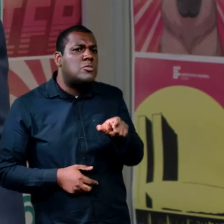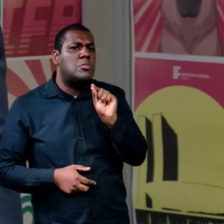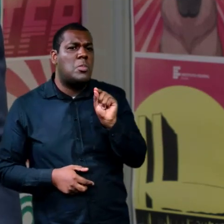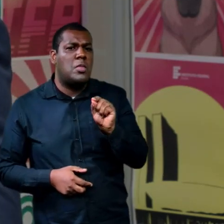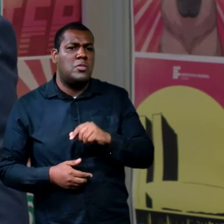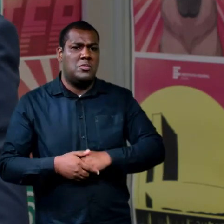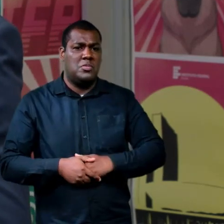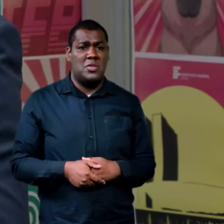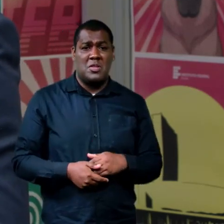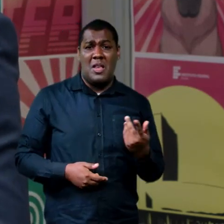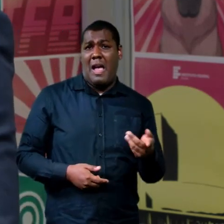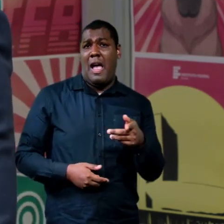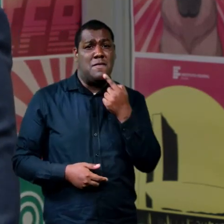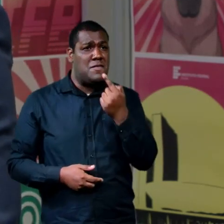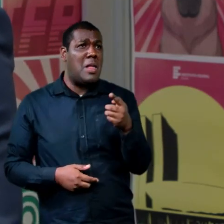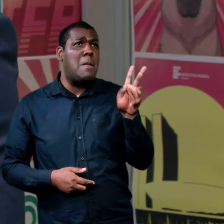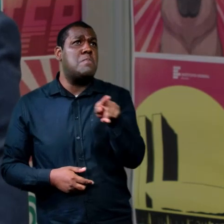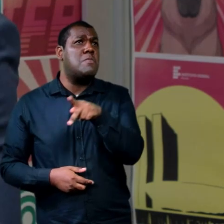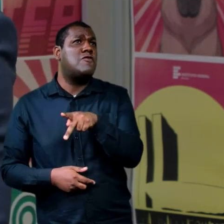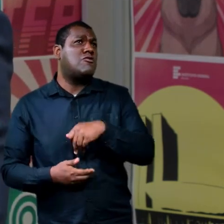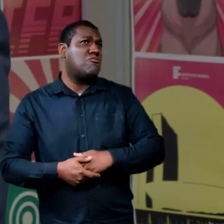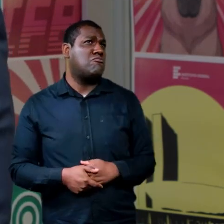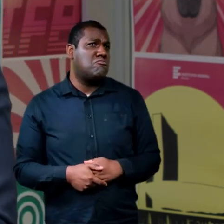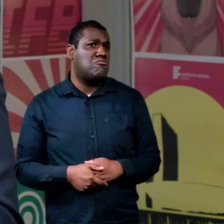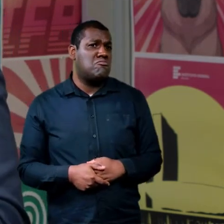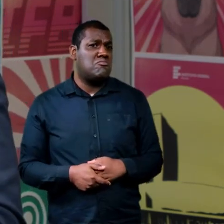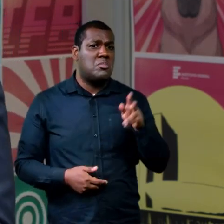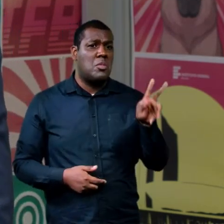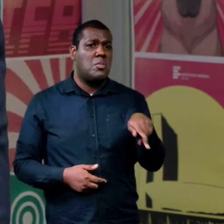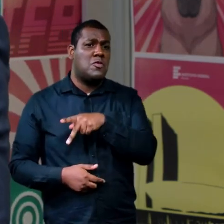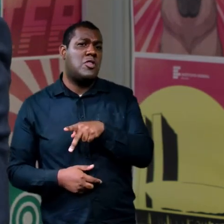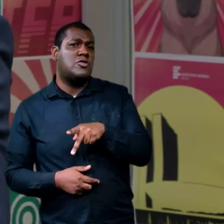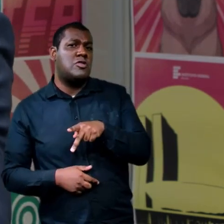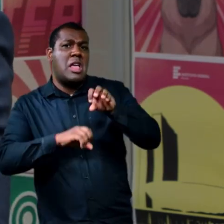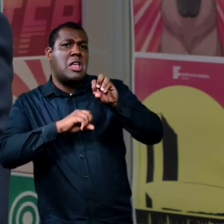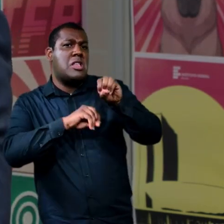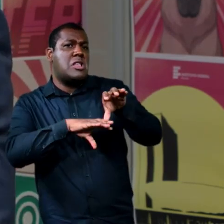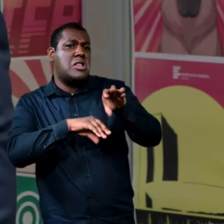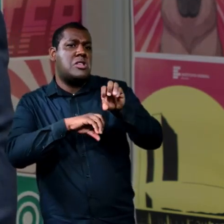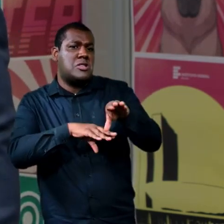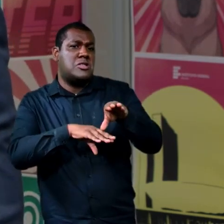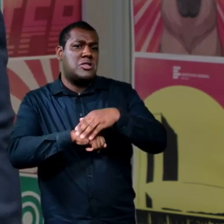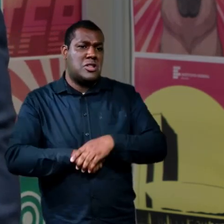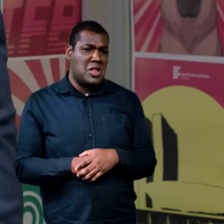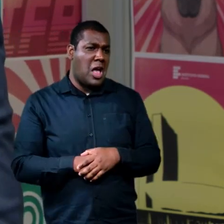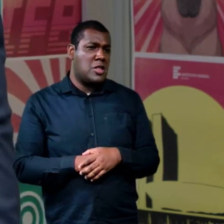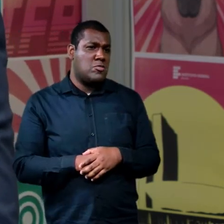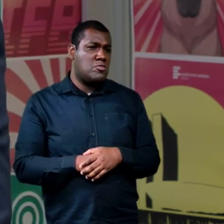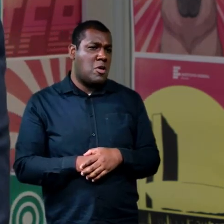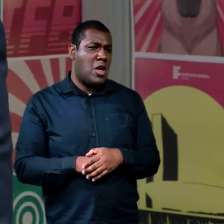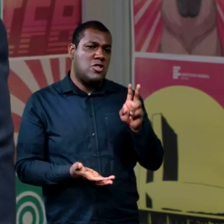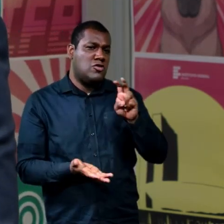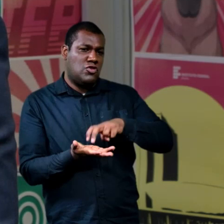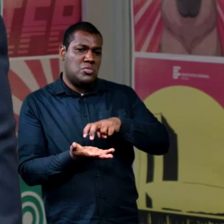não posso dizer, o professor que dá aula no turno da manhã, que